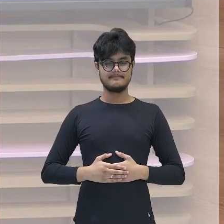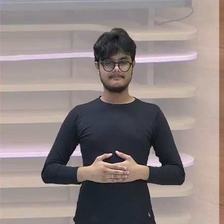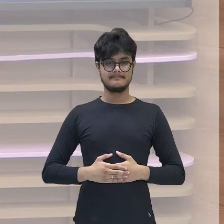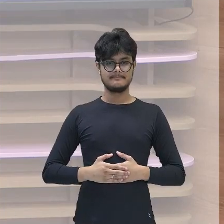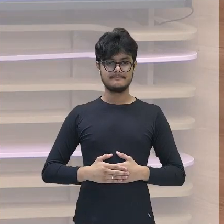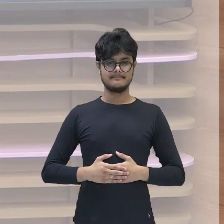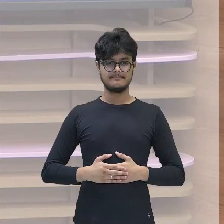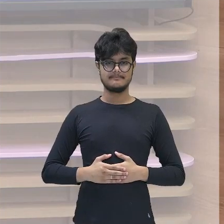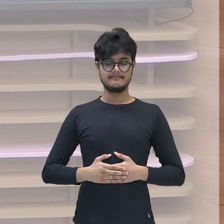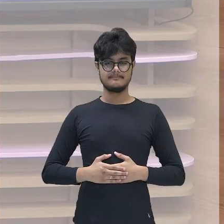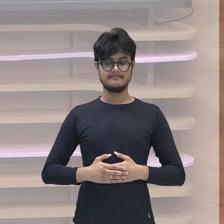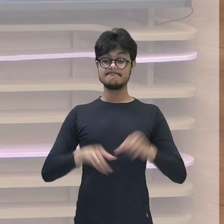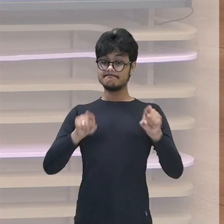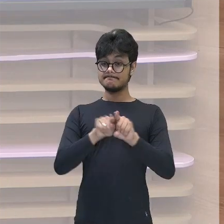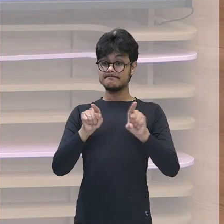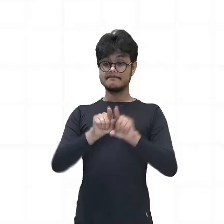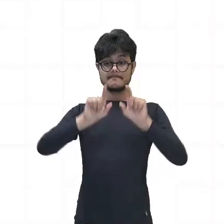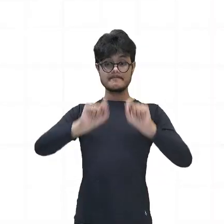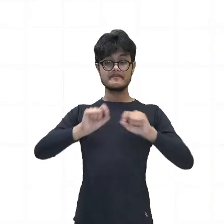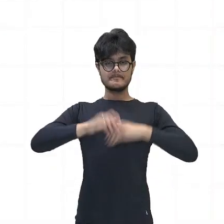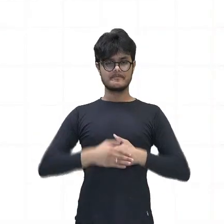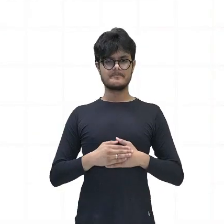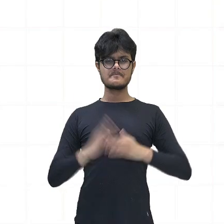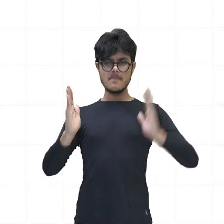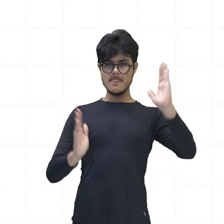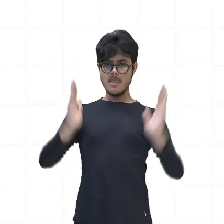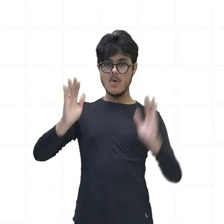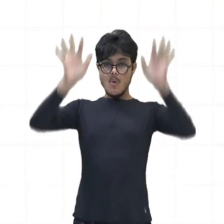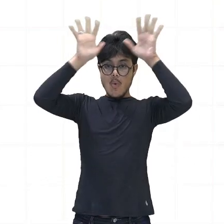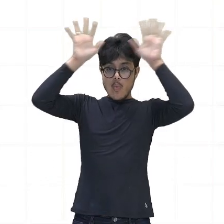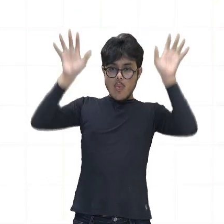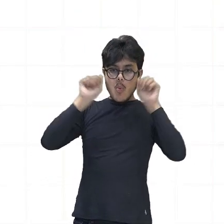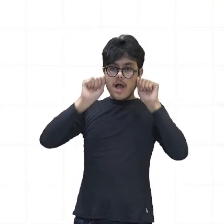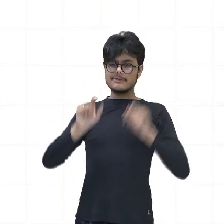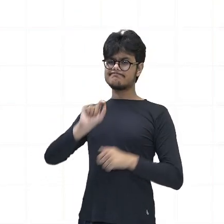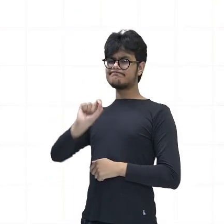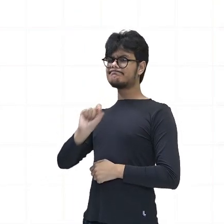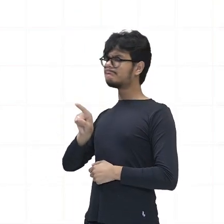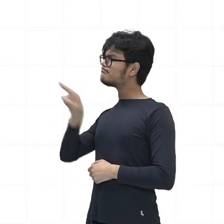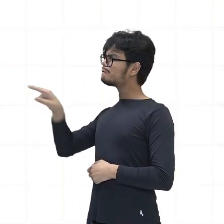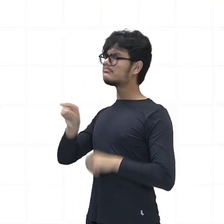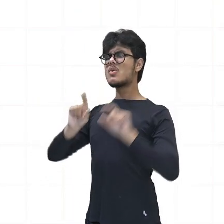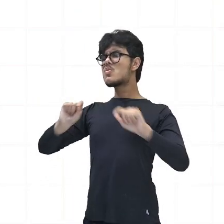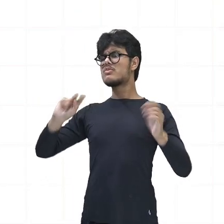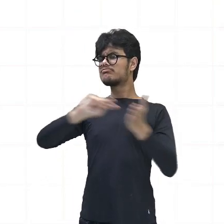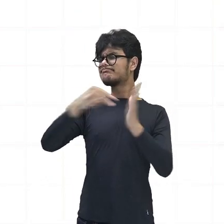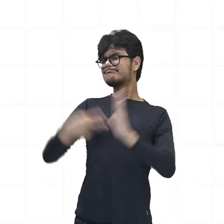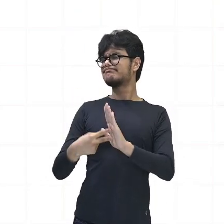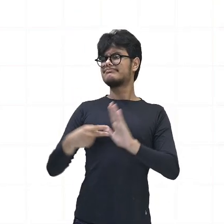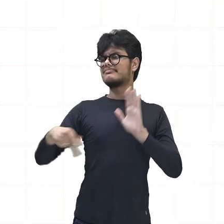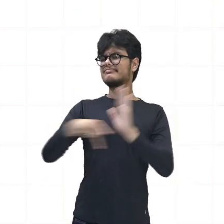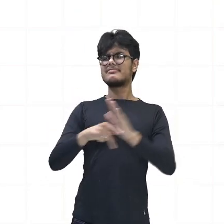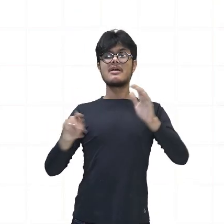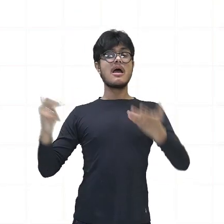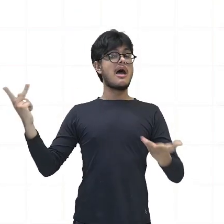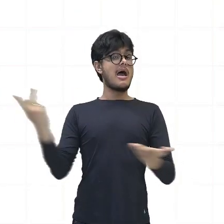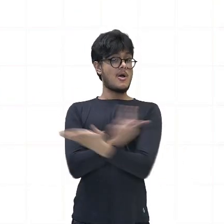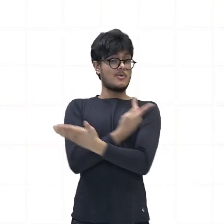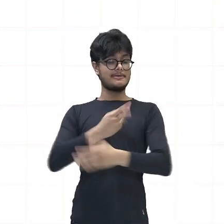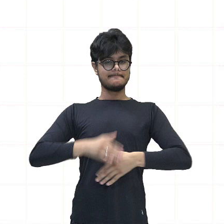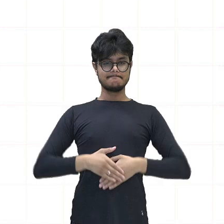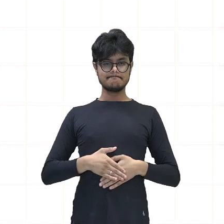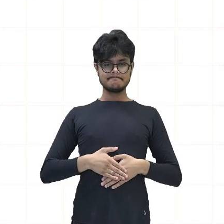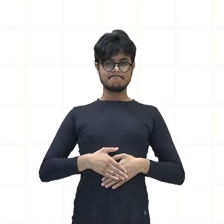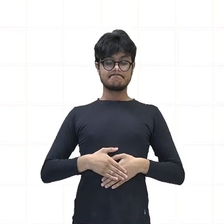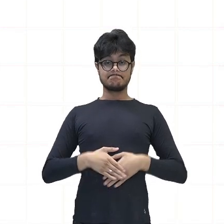Belém. E aí nós tivemos a questão do Acre. A questão do Acre ocorre que nas terras